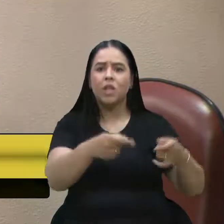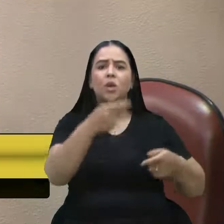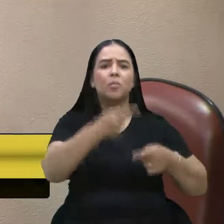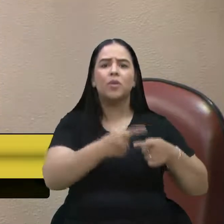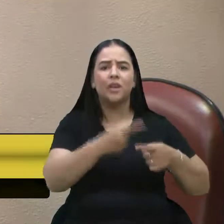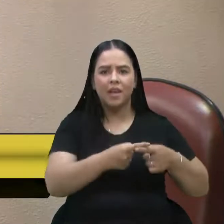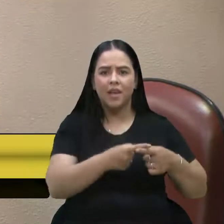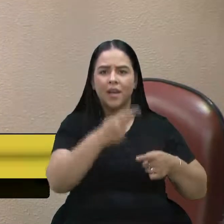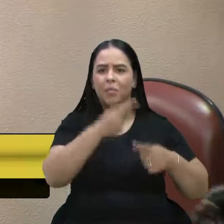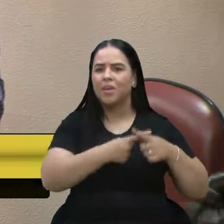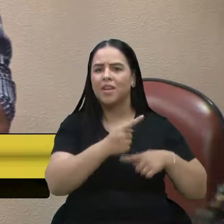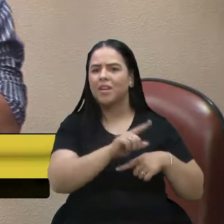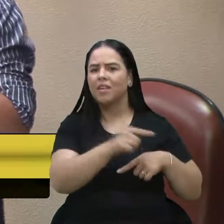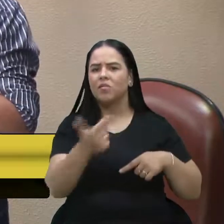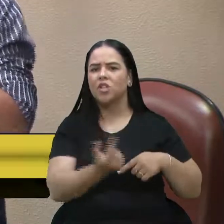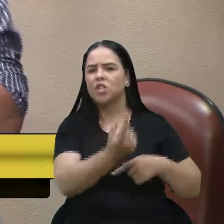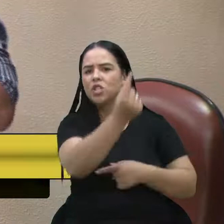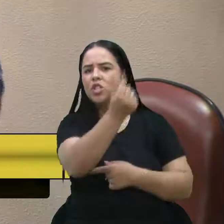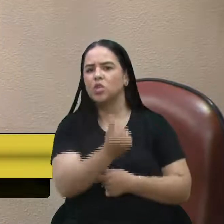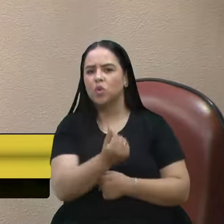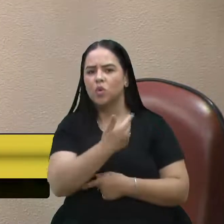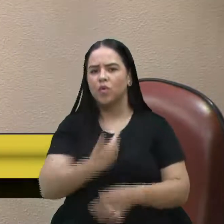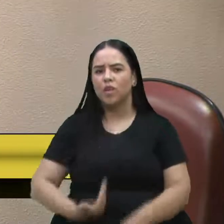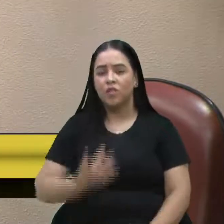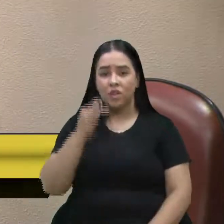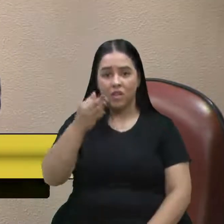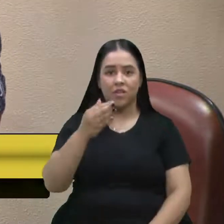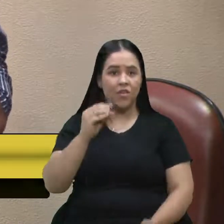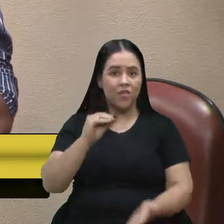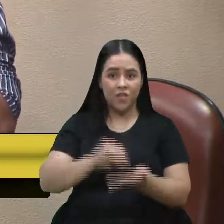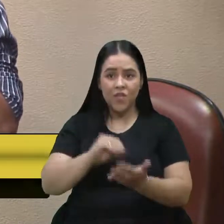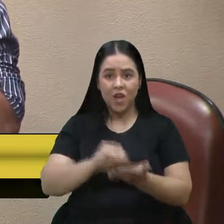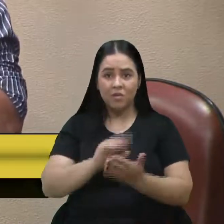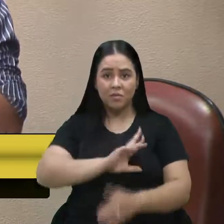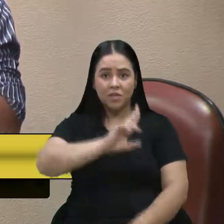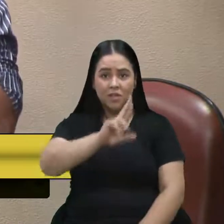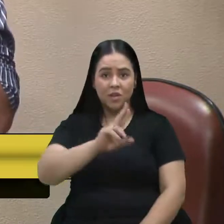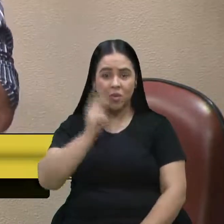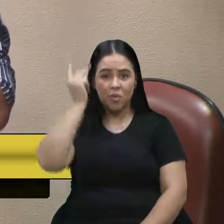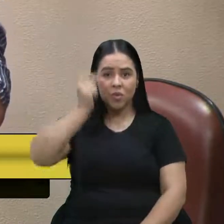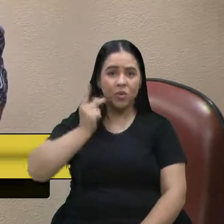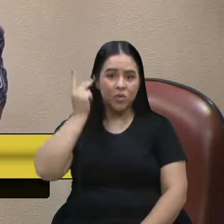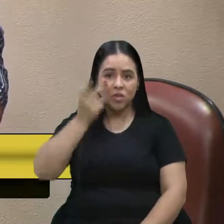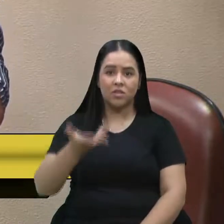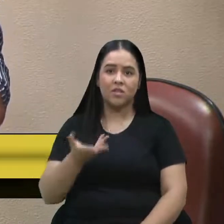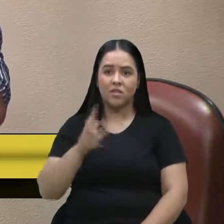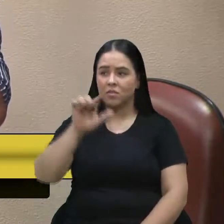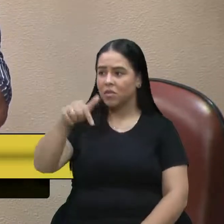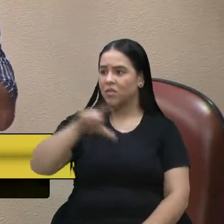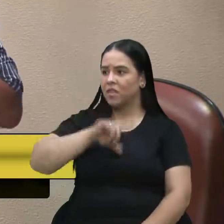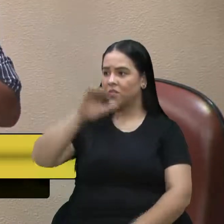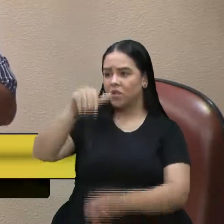não vem recurso do governo federal? Falta representação política, falta. Daqui uns dias tem eleições.